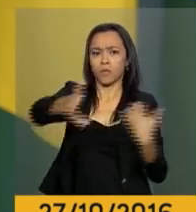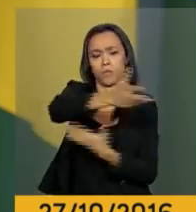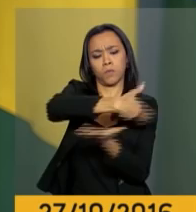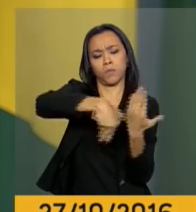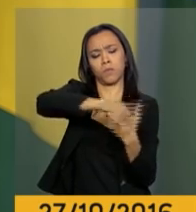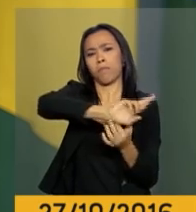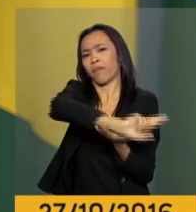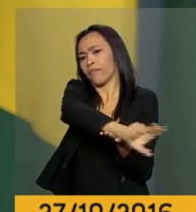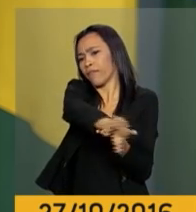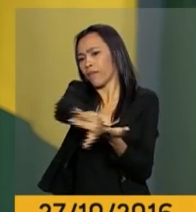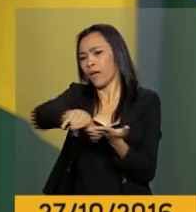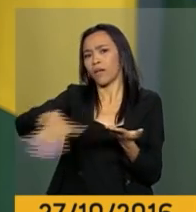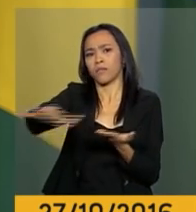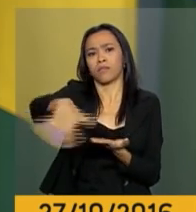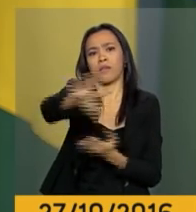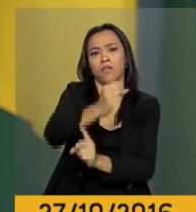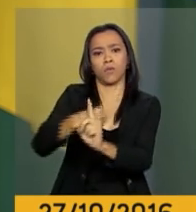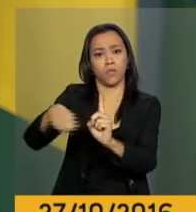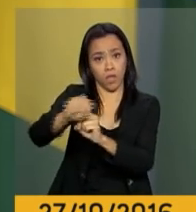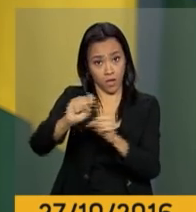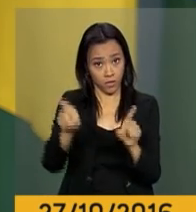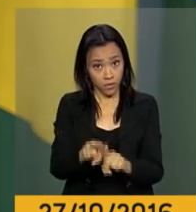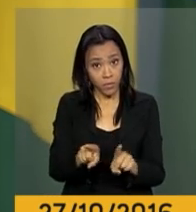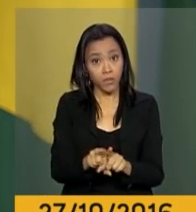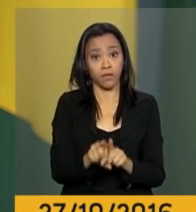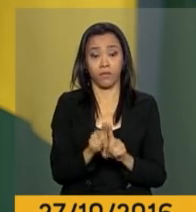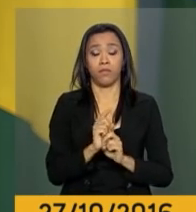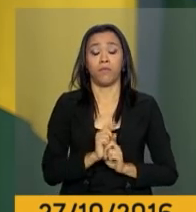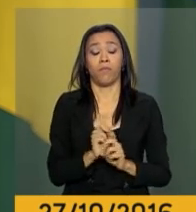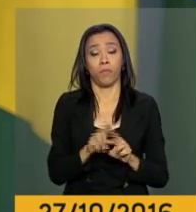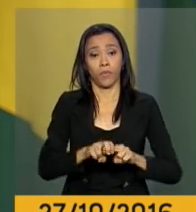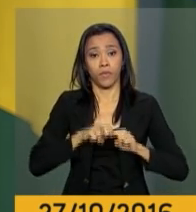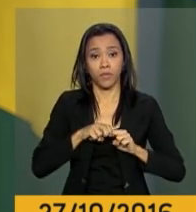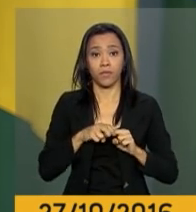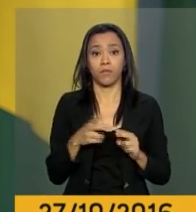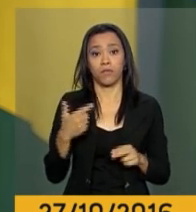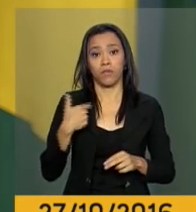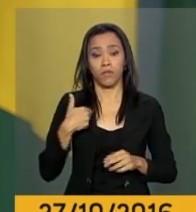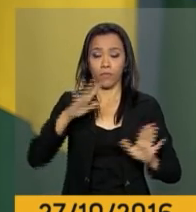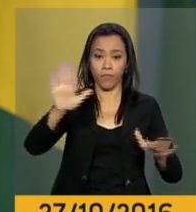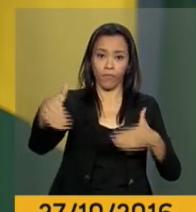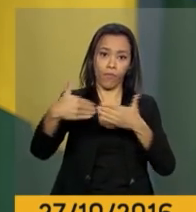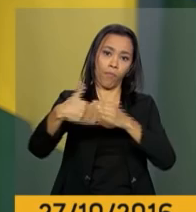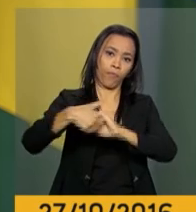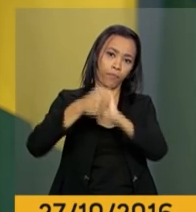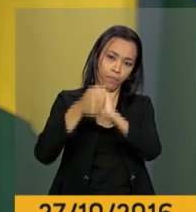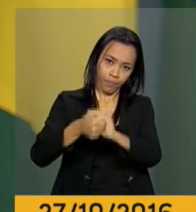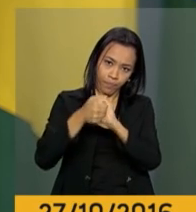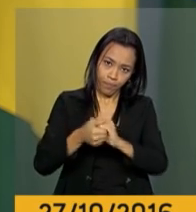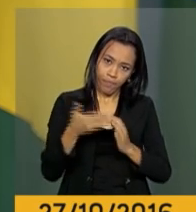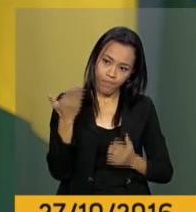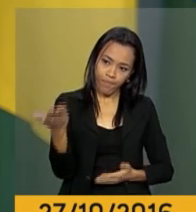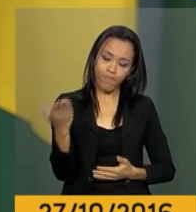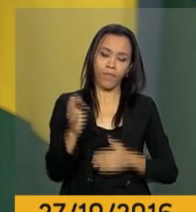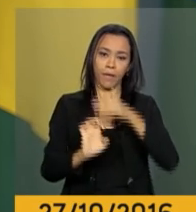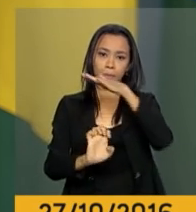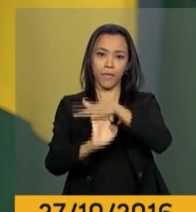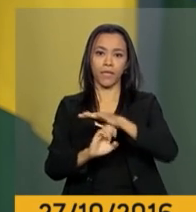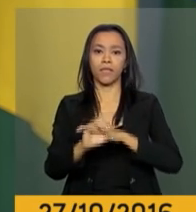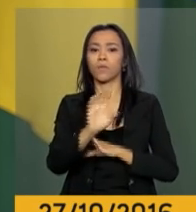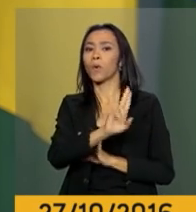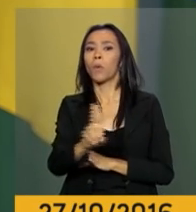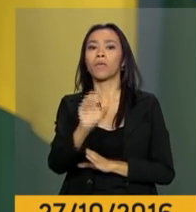os setores sociais. Por isso, ao tempo que eu cumprimento o SEBRAE pelo trabalho que